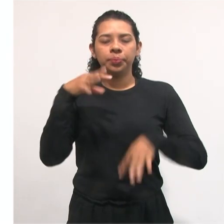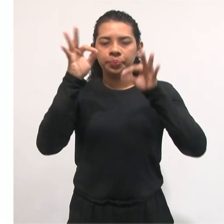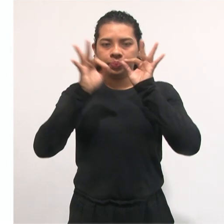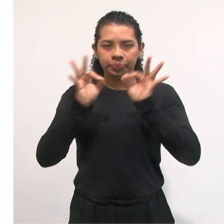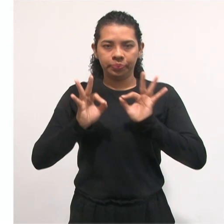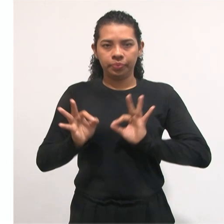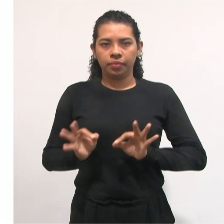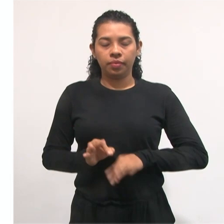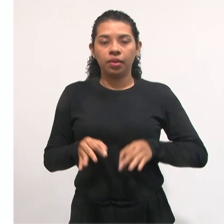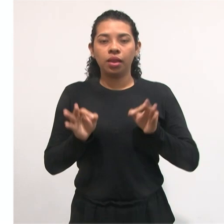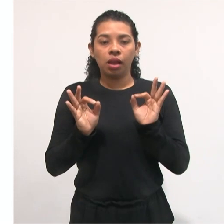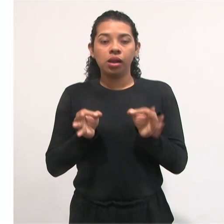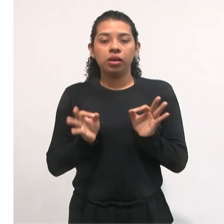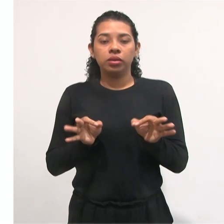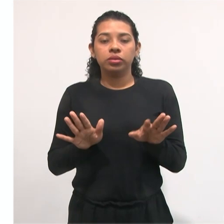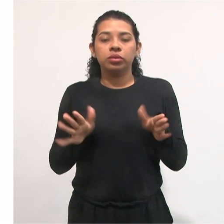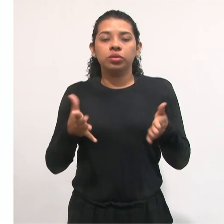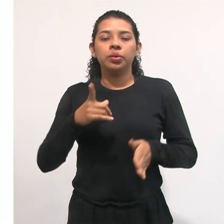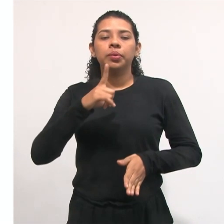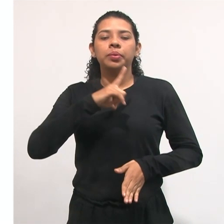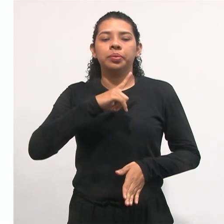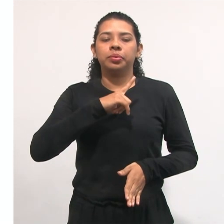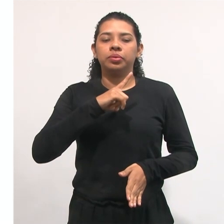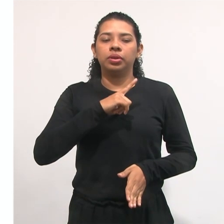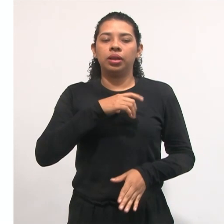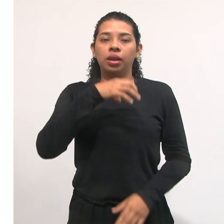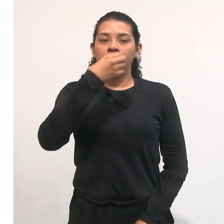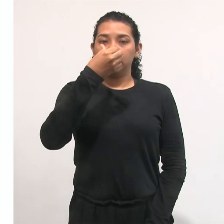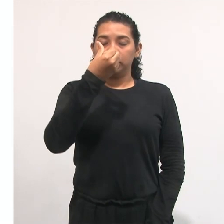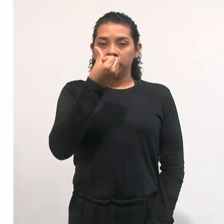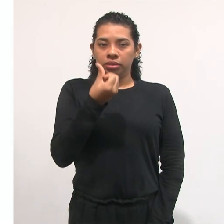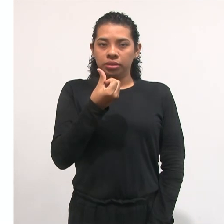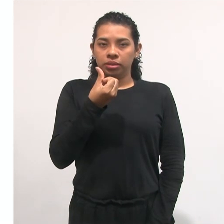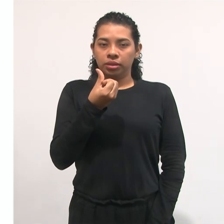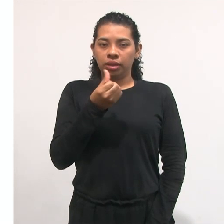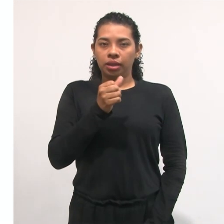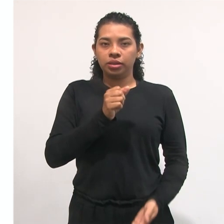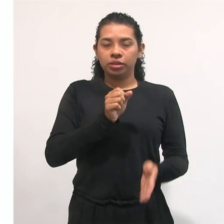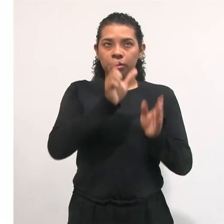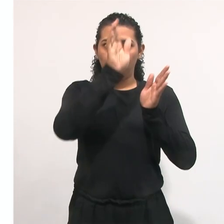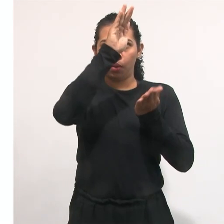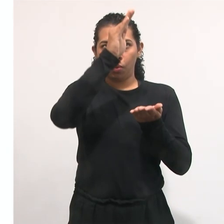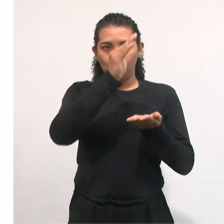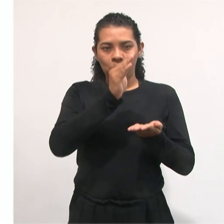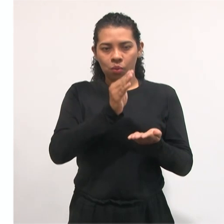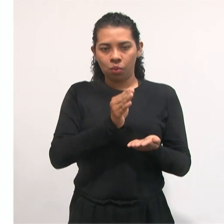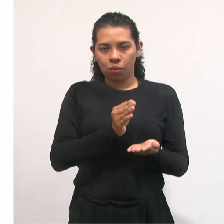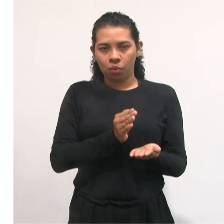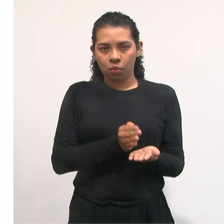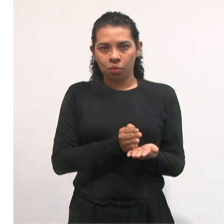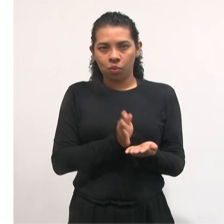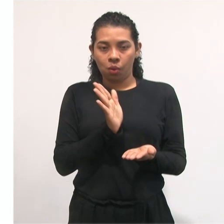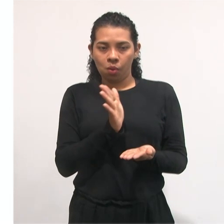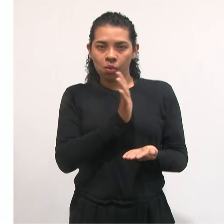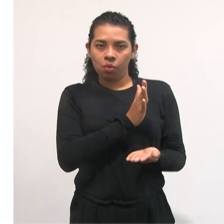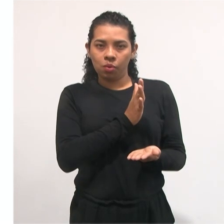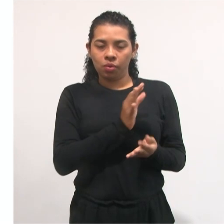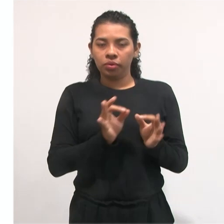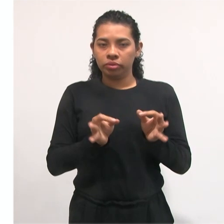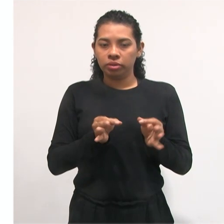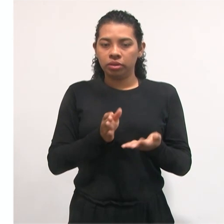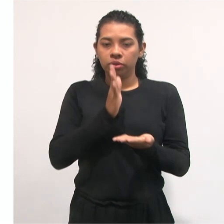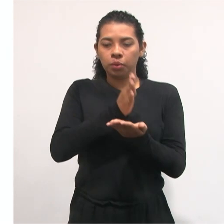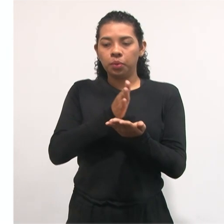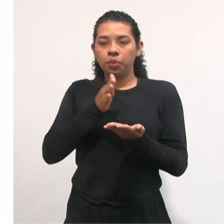forma em classes, né? Então, a gente tem 6 classes. Cada classe são valores que variam de 18 a 21. E